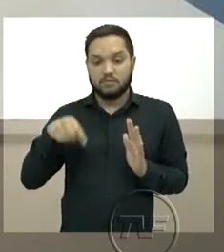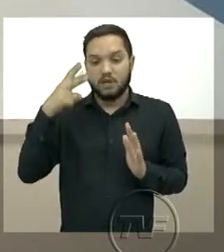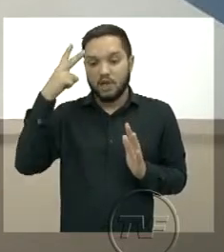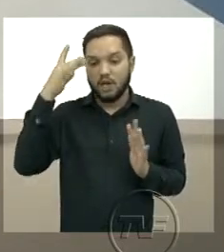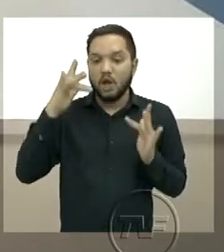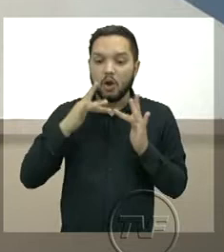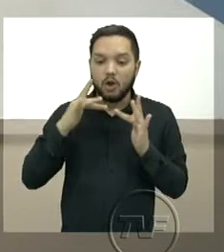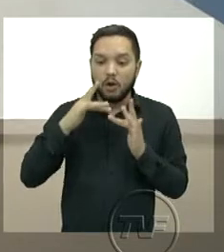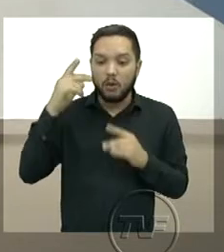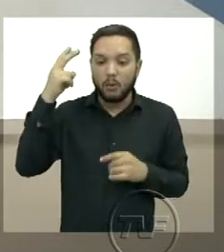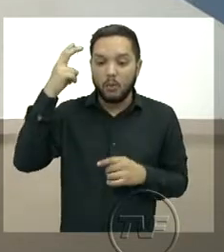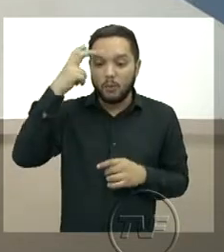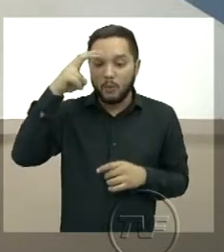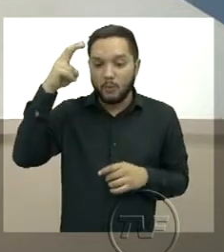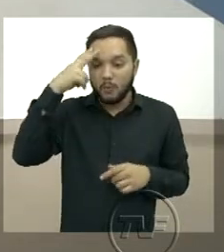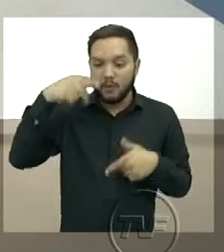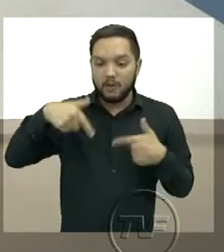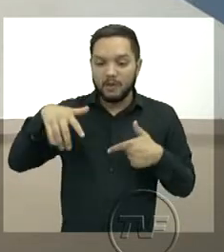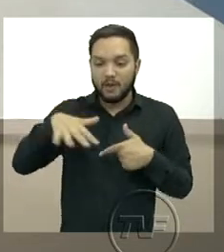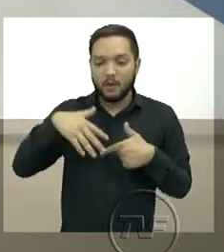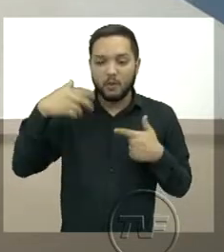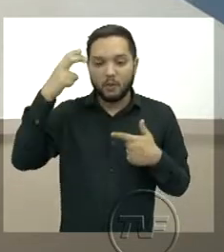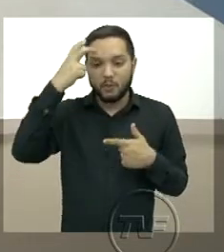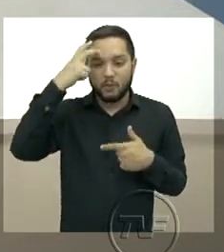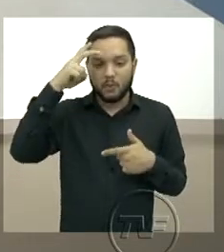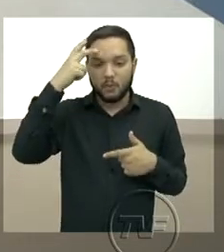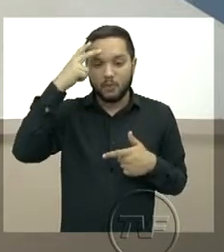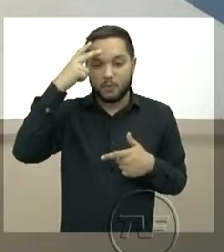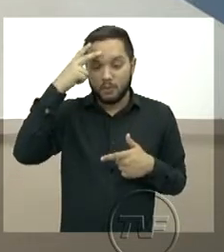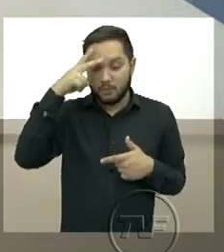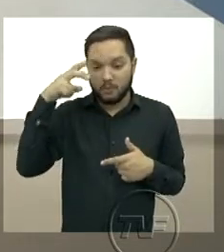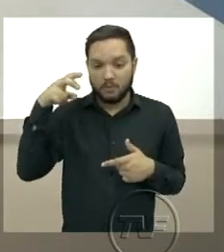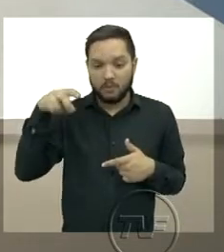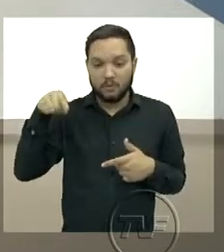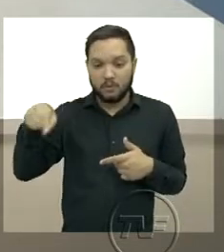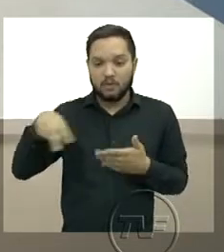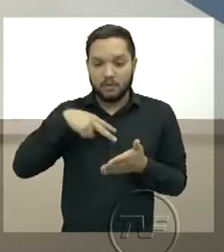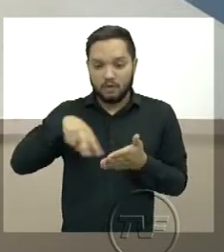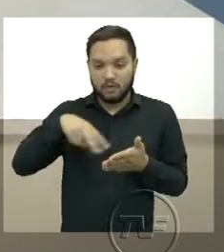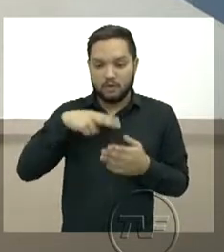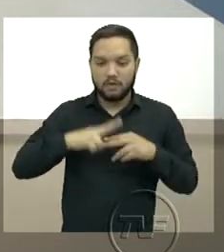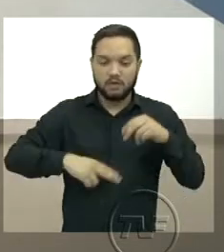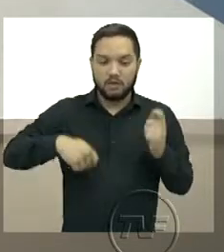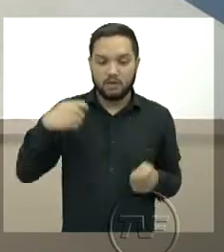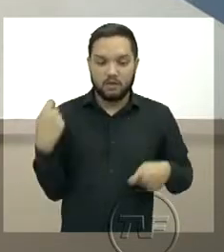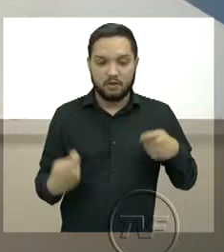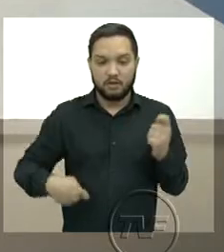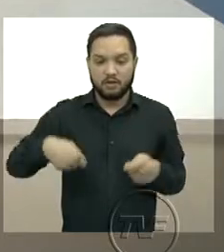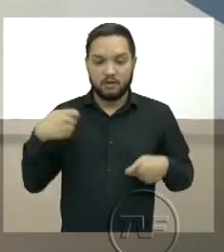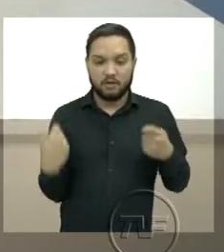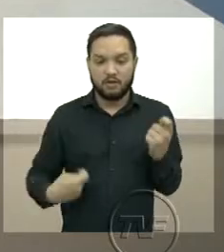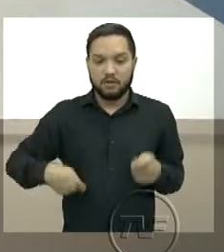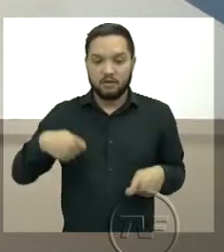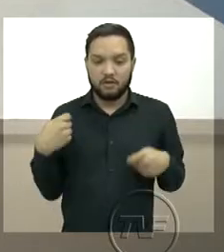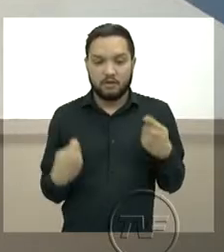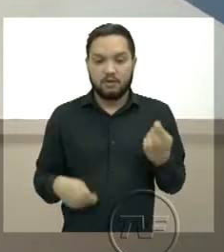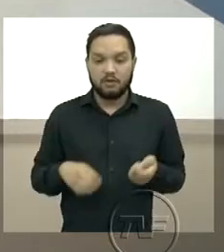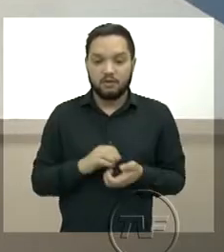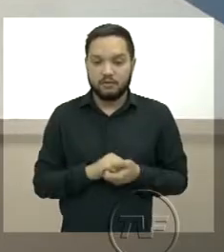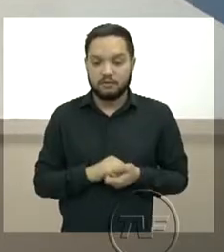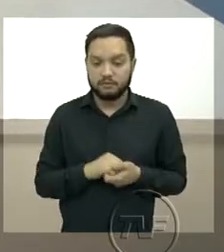cultura. O vereador Sargento Reginaldo, ele é dançarino de quadrilha, é produtor,